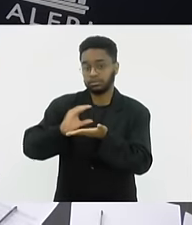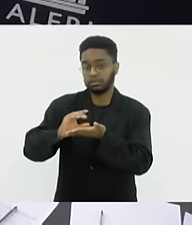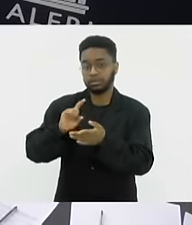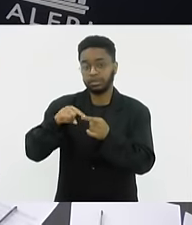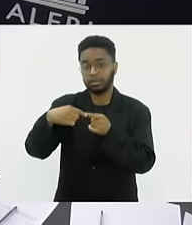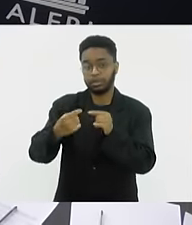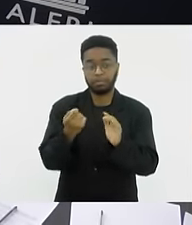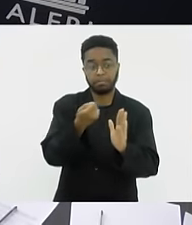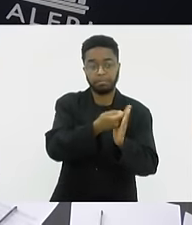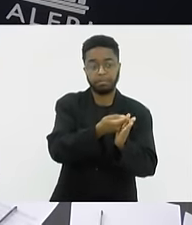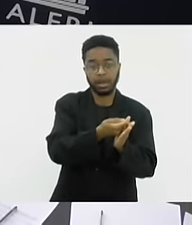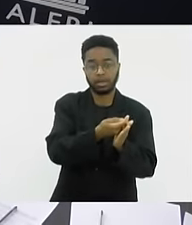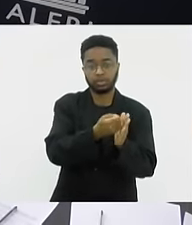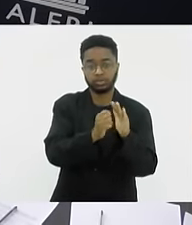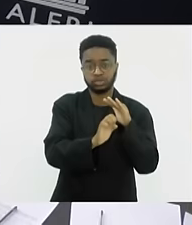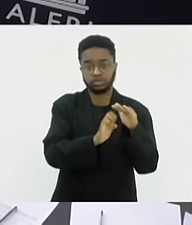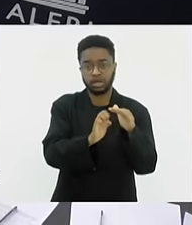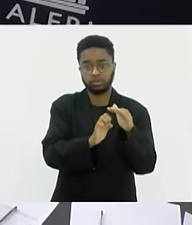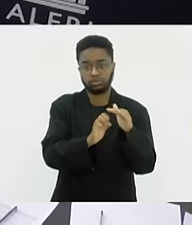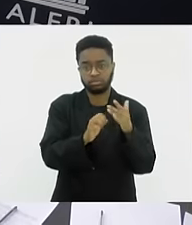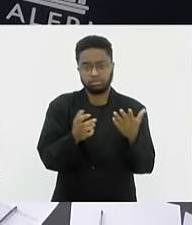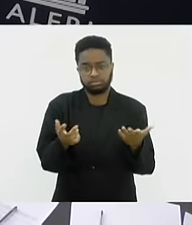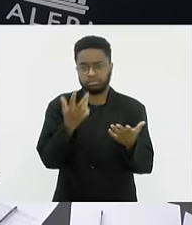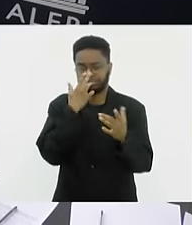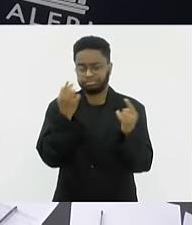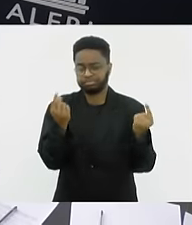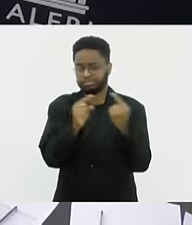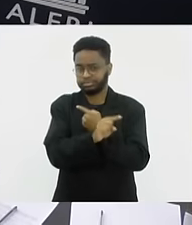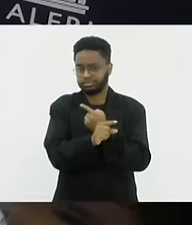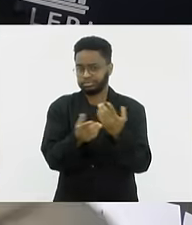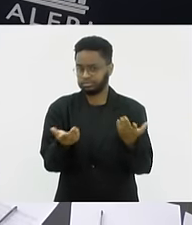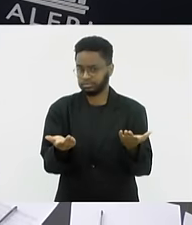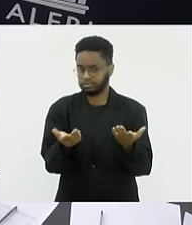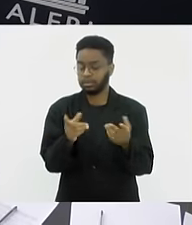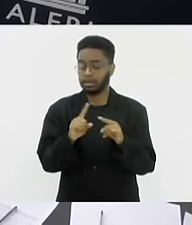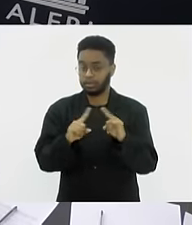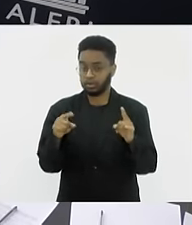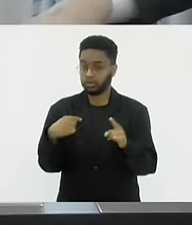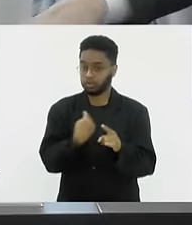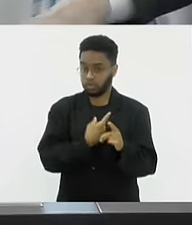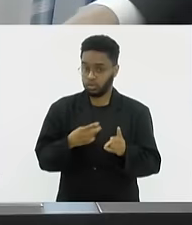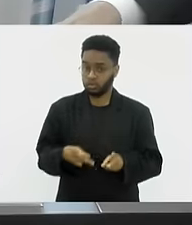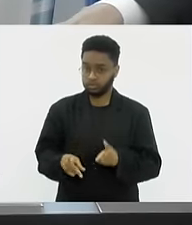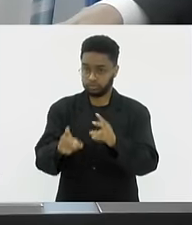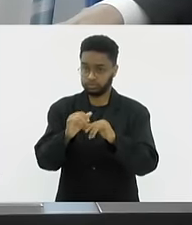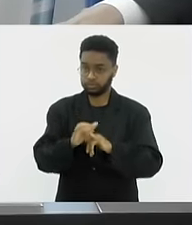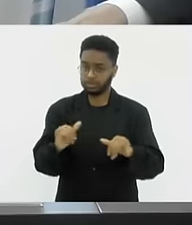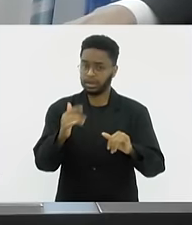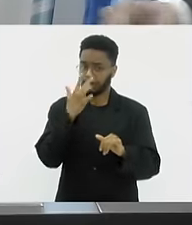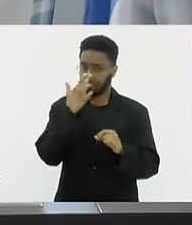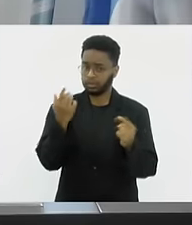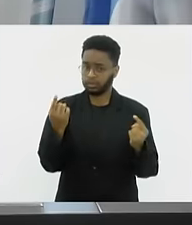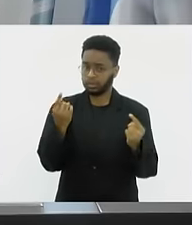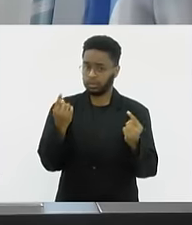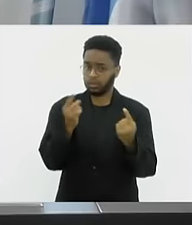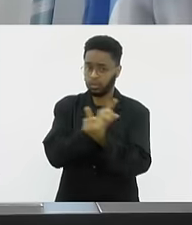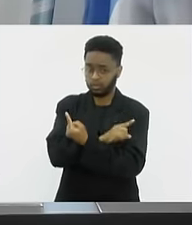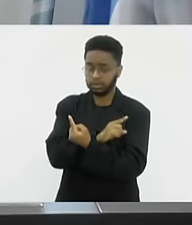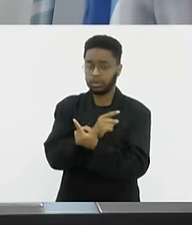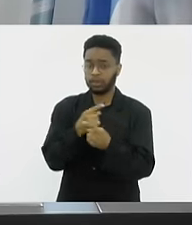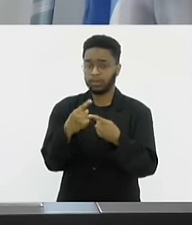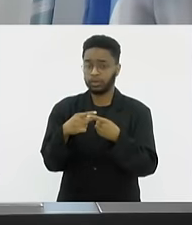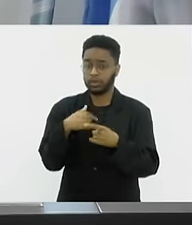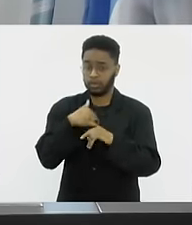caminho é inverso, isso, né? Estado arrecadar e repassar para a empresa. Isso é uma contradição. Aí vamos além. Isso é contraditório, porque isso aqui eu afirmo sem medo de